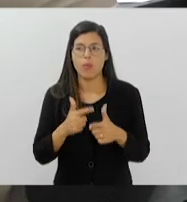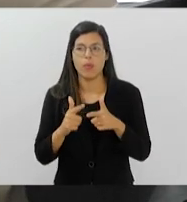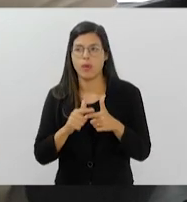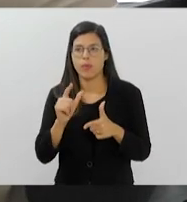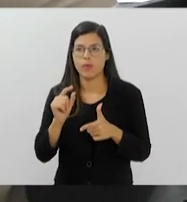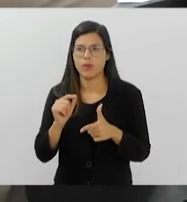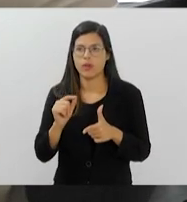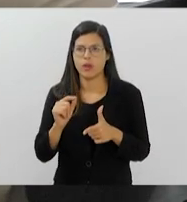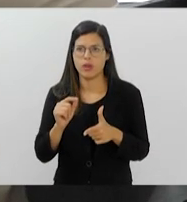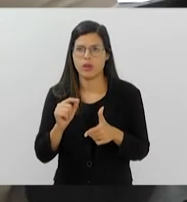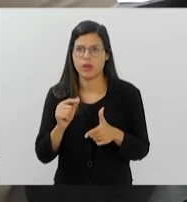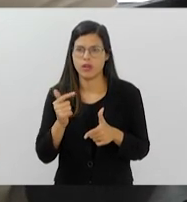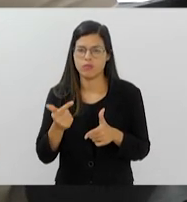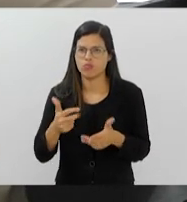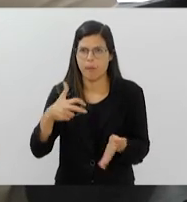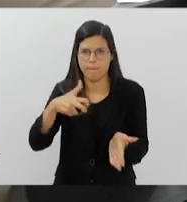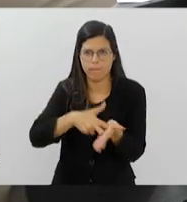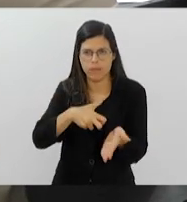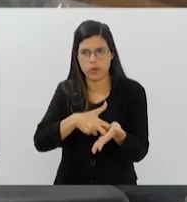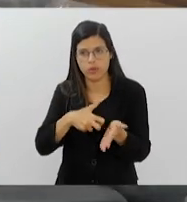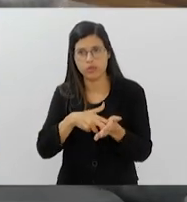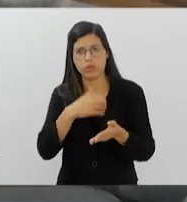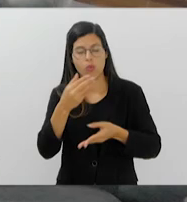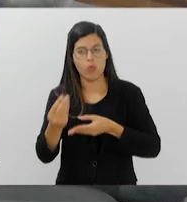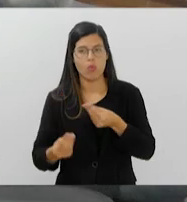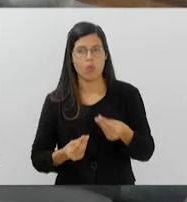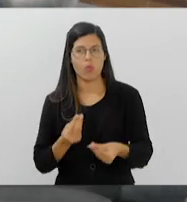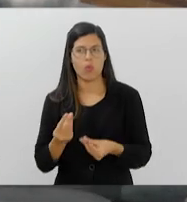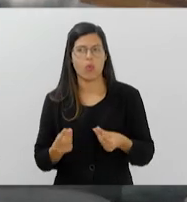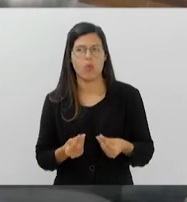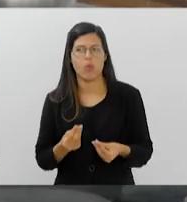sendo punidos. Como é que a gente iria...